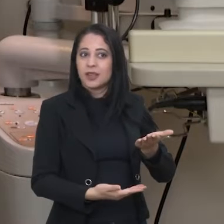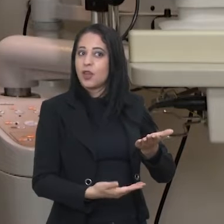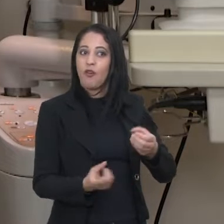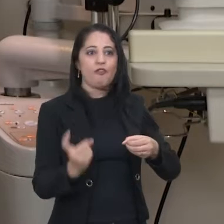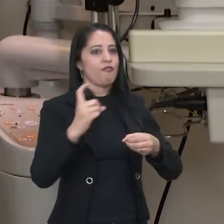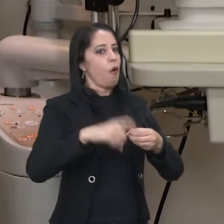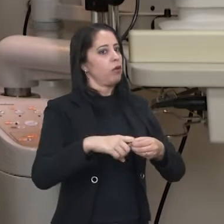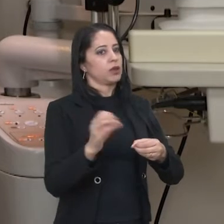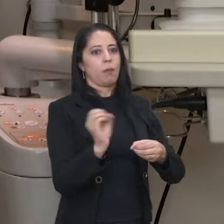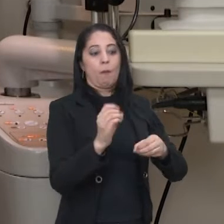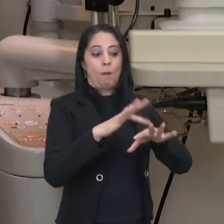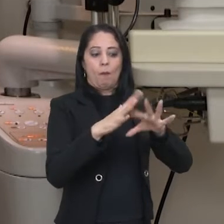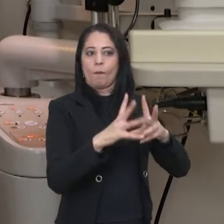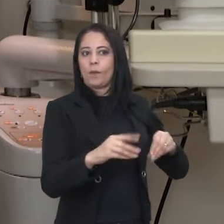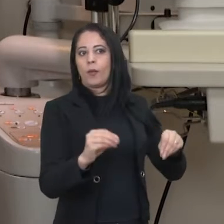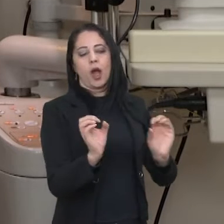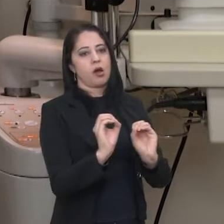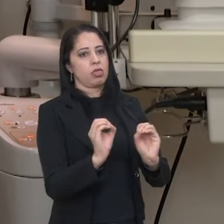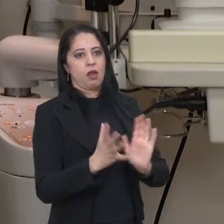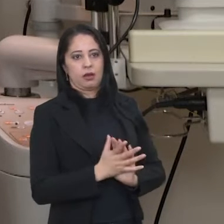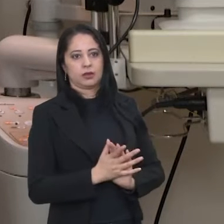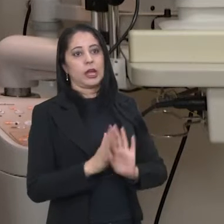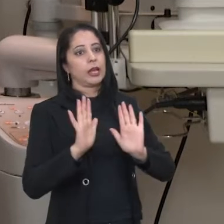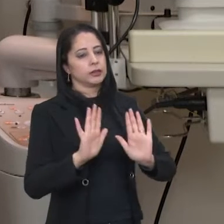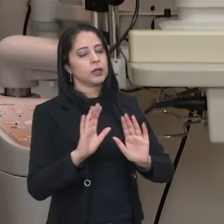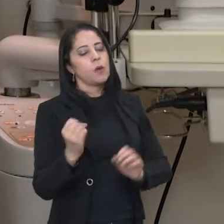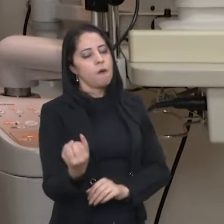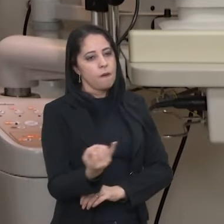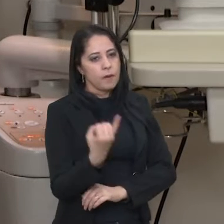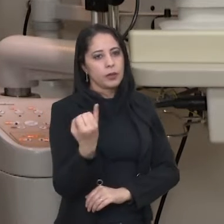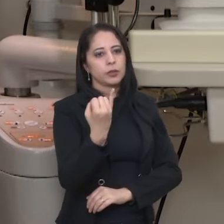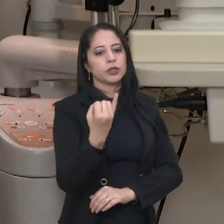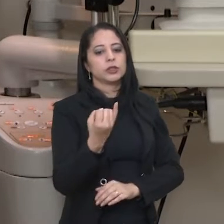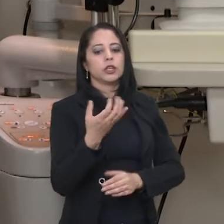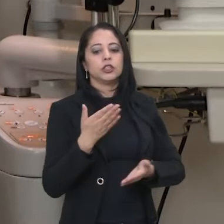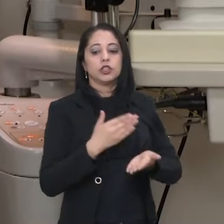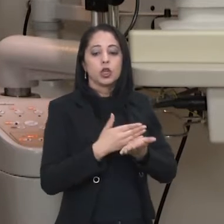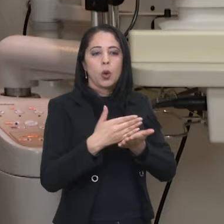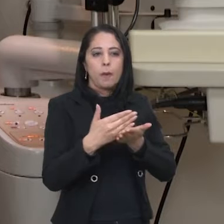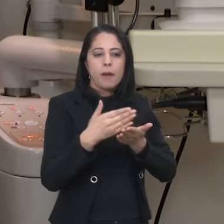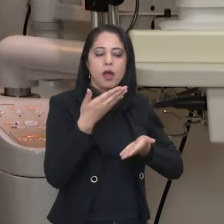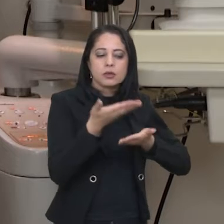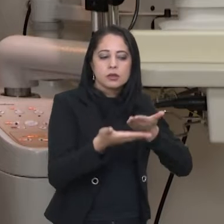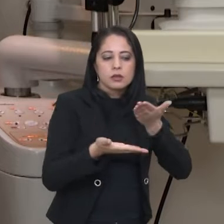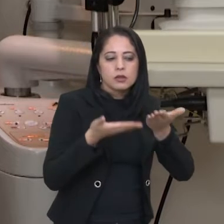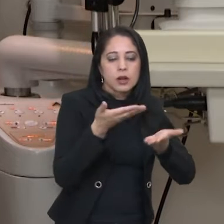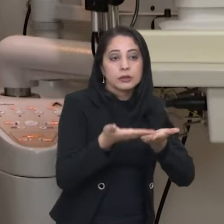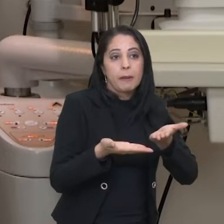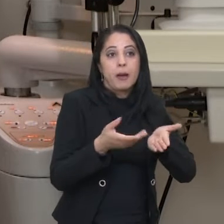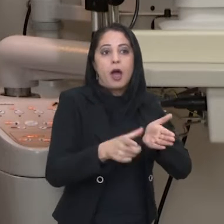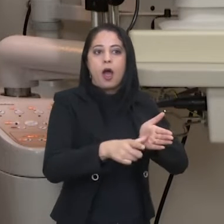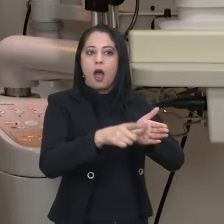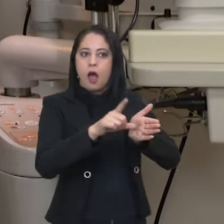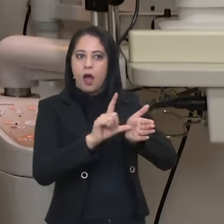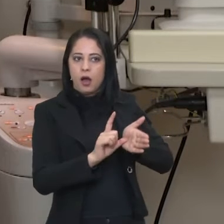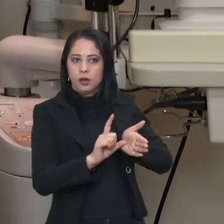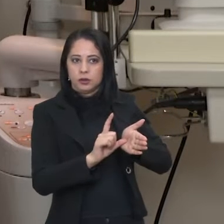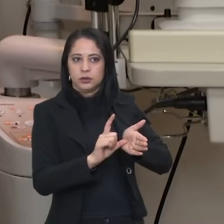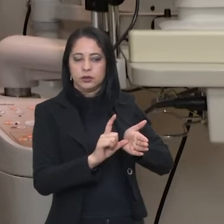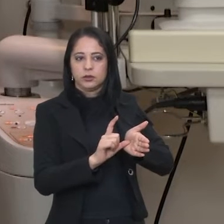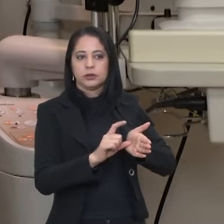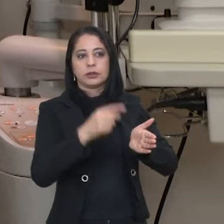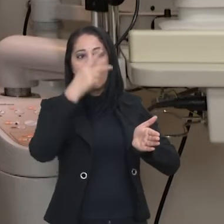visão que perdeu não volta. Então, por isso é muito importante a gente tratar precocemente, manter a